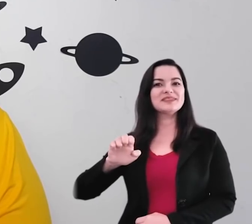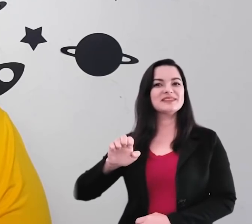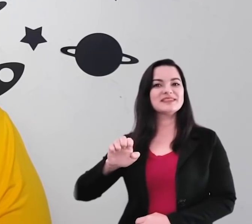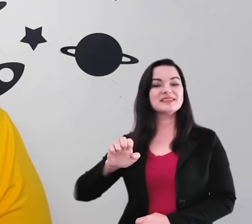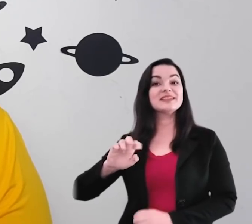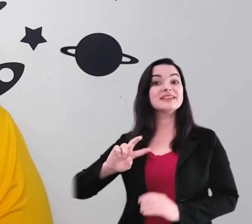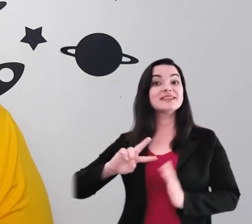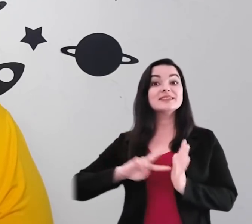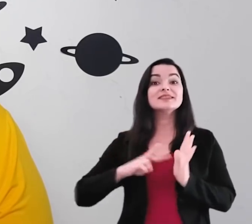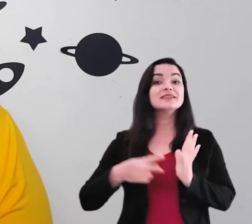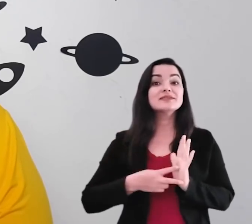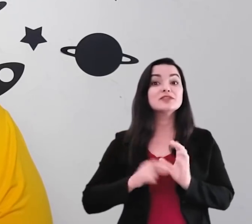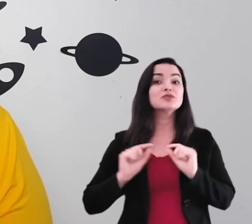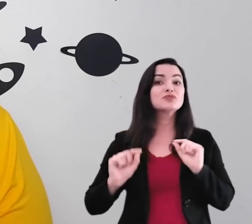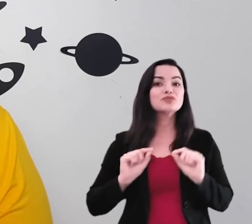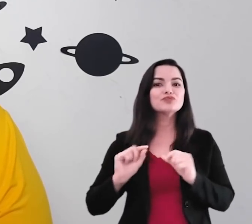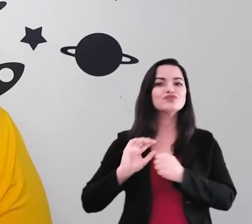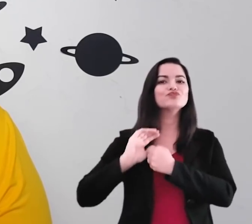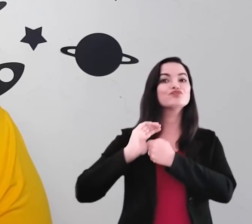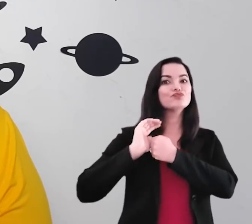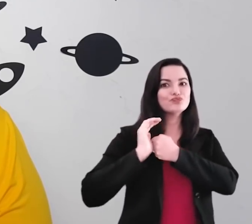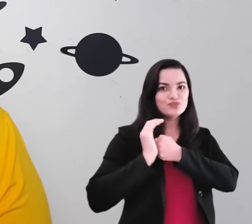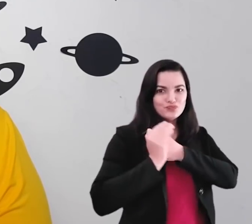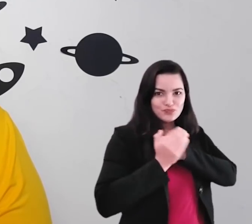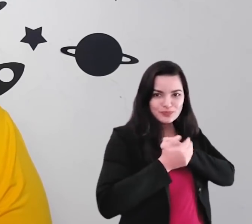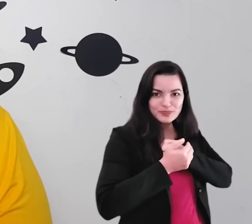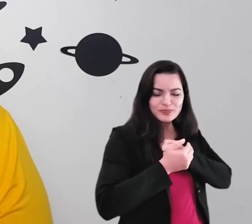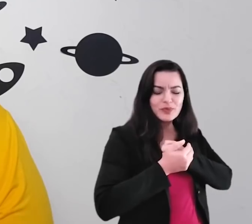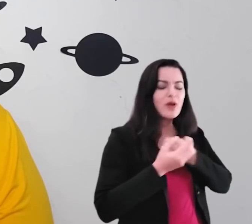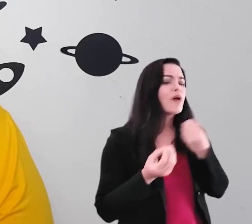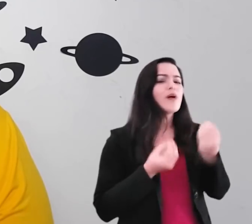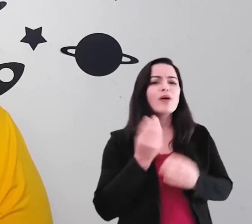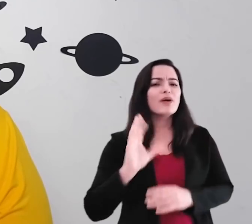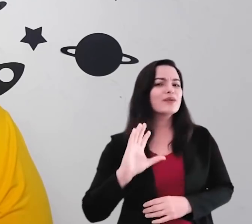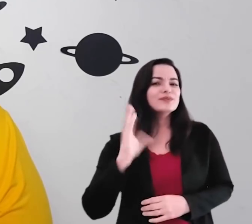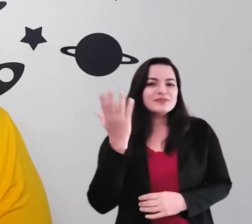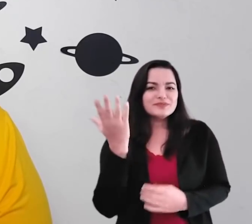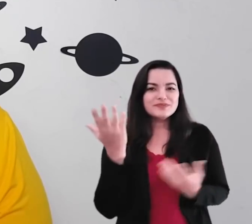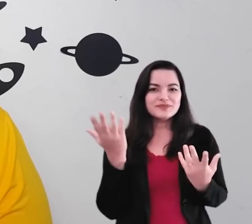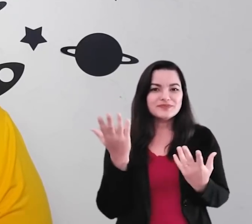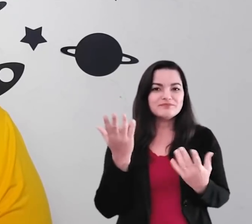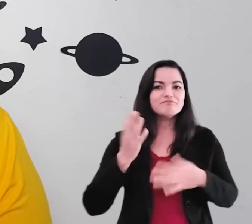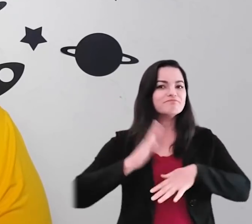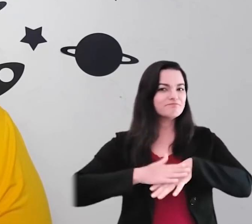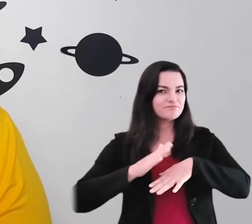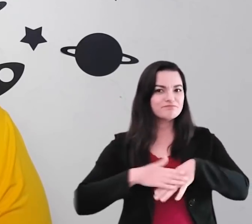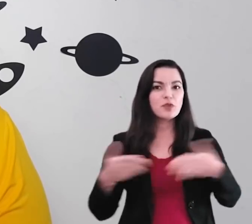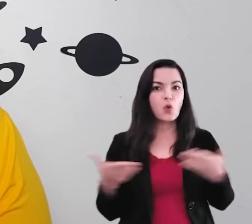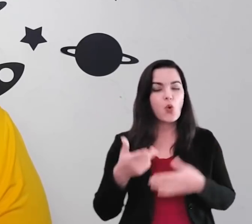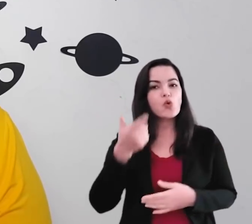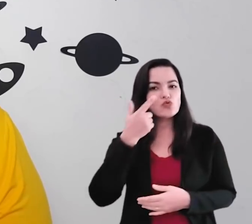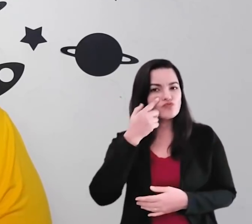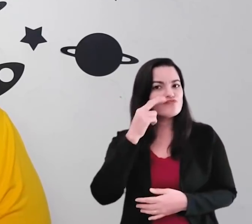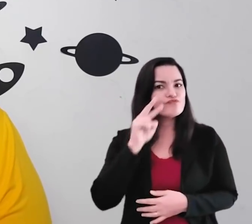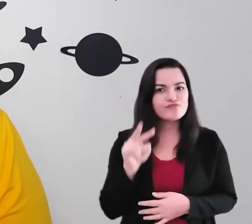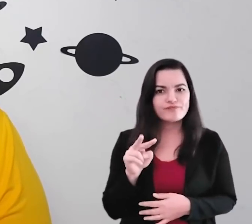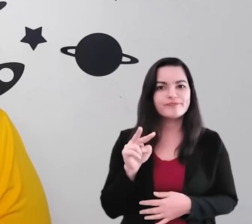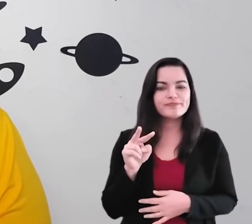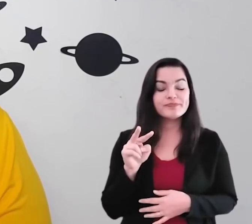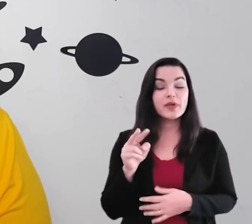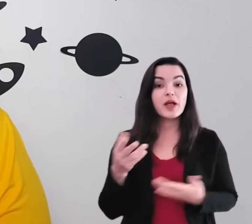ocultar-se. Mas como será que isso acontece? Nós vamos ver isso na prática. Eu